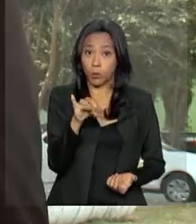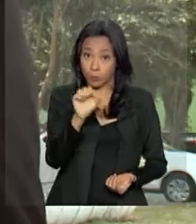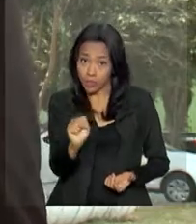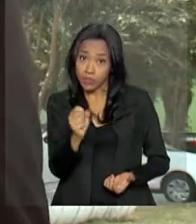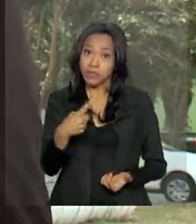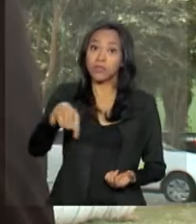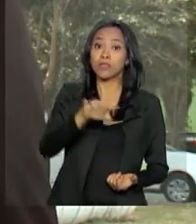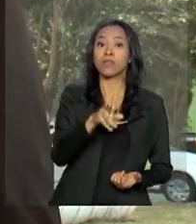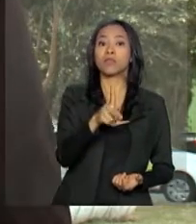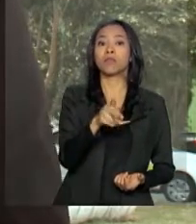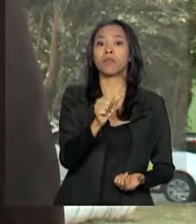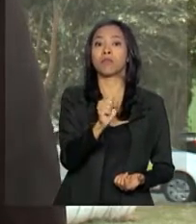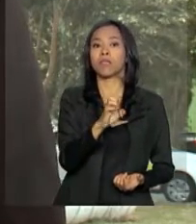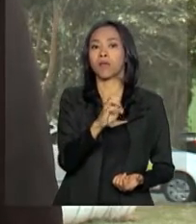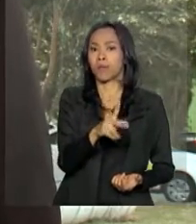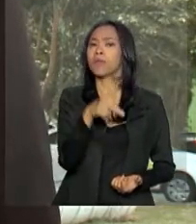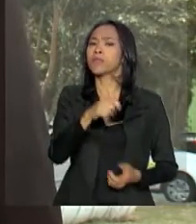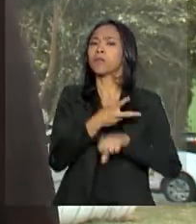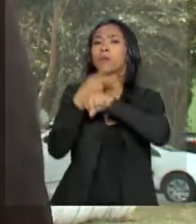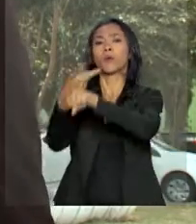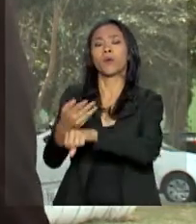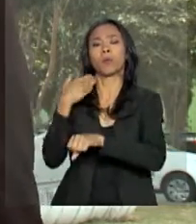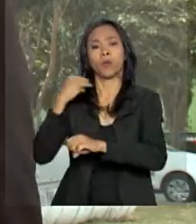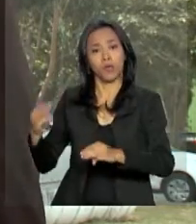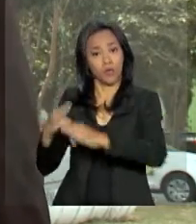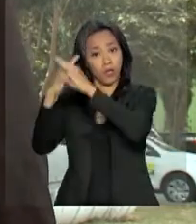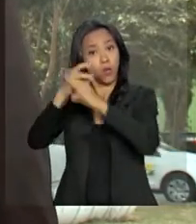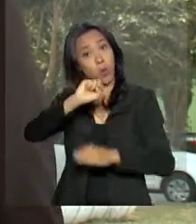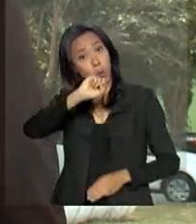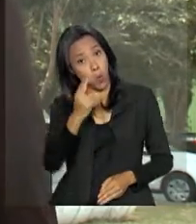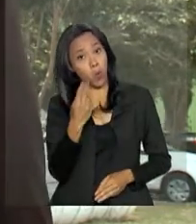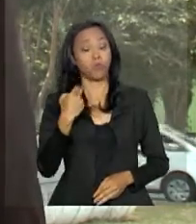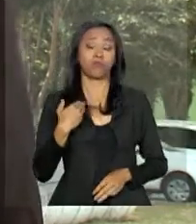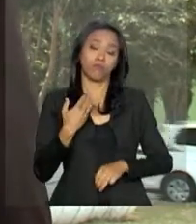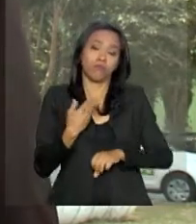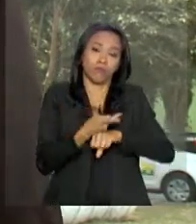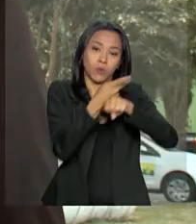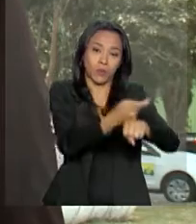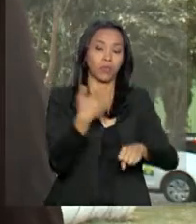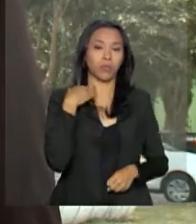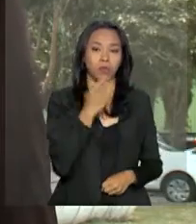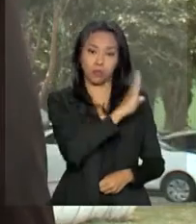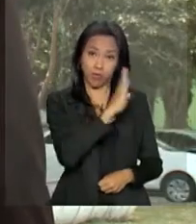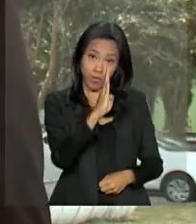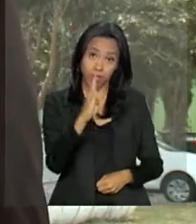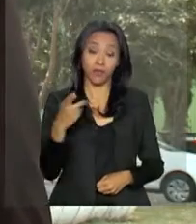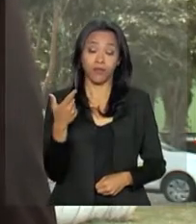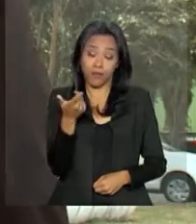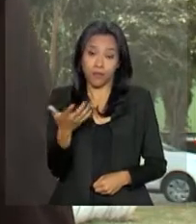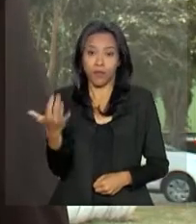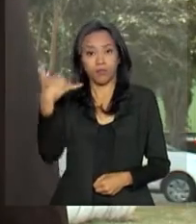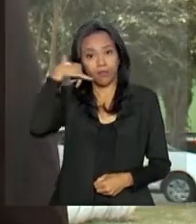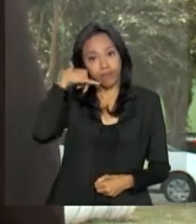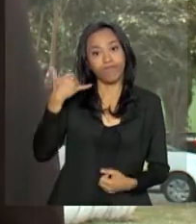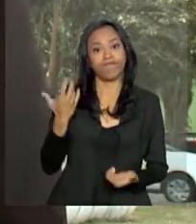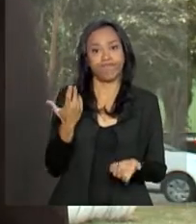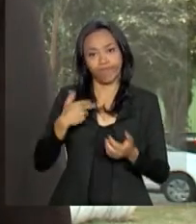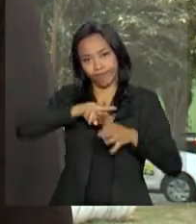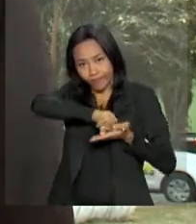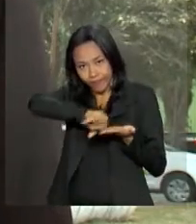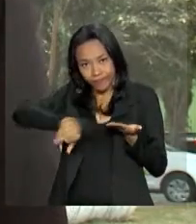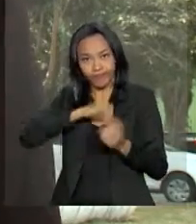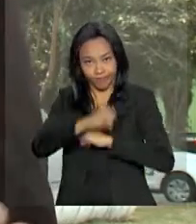basta entrar em contato com a caixa econômica federal o banco do brasil pelos canais de atendimento o diretor